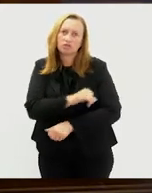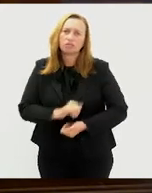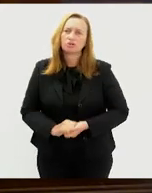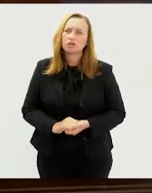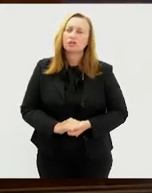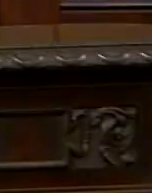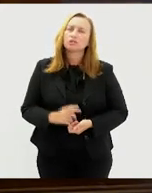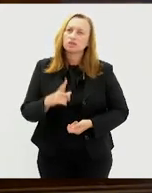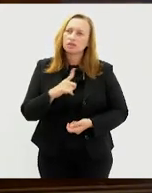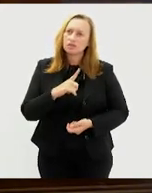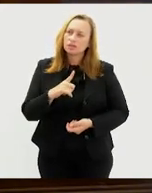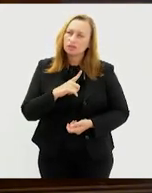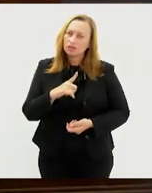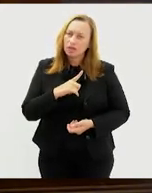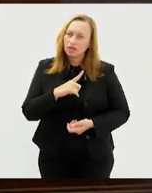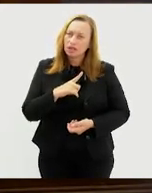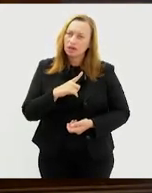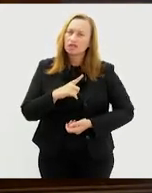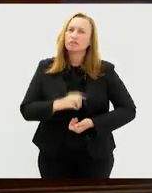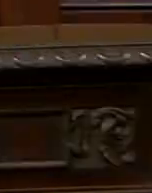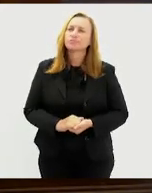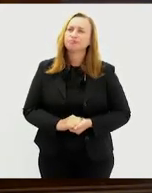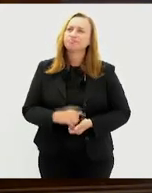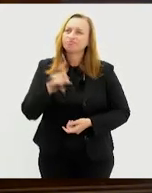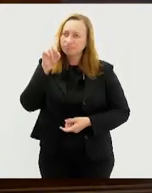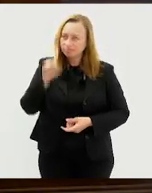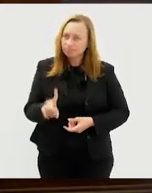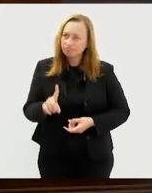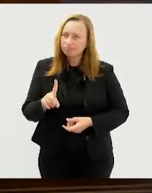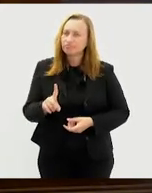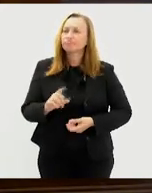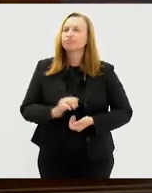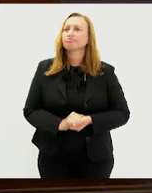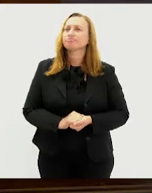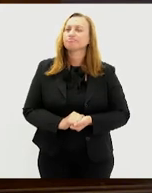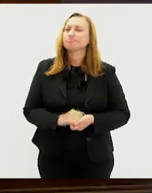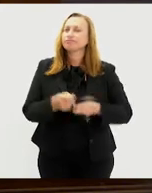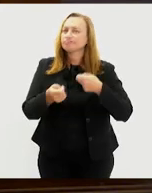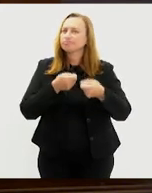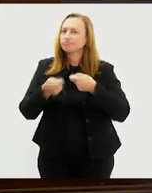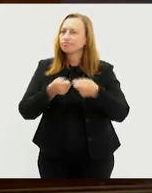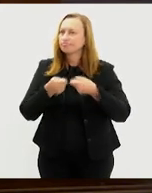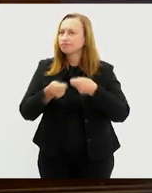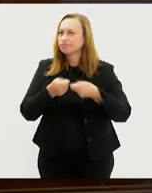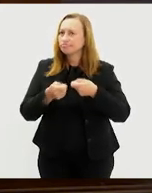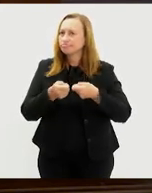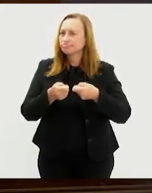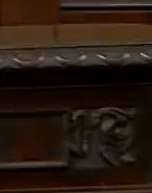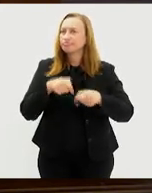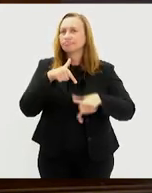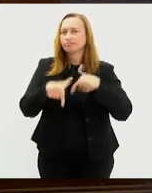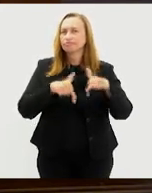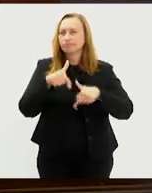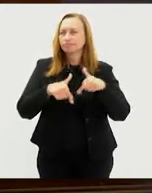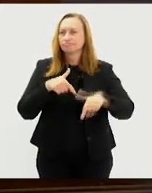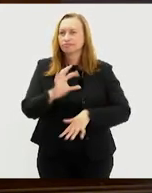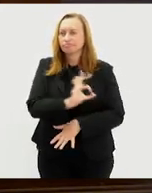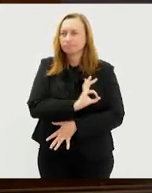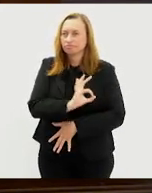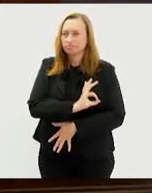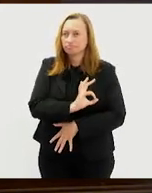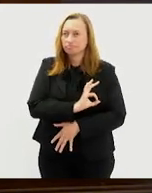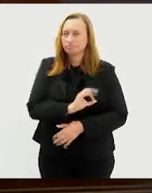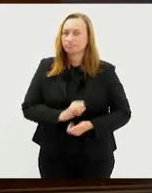prerrogativa constitucional de exercer o controle externo da atividade policial então faremos uma